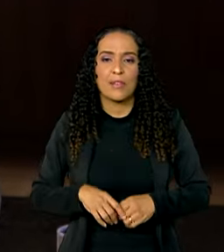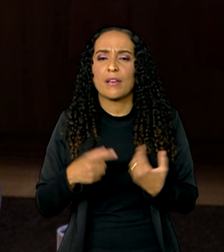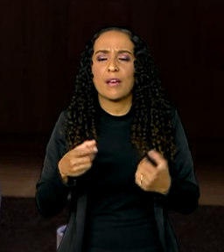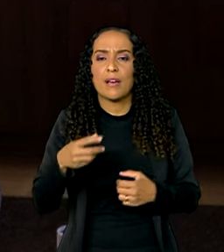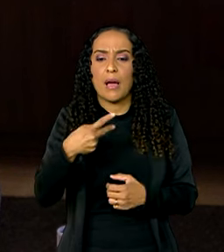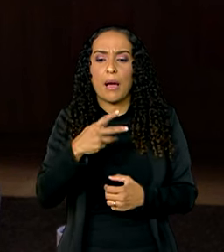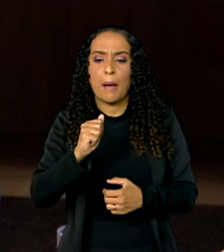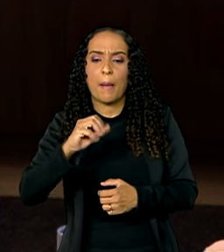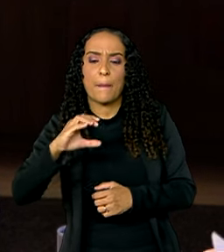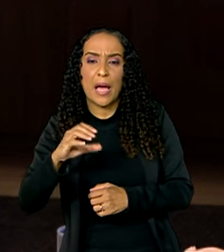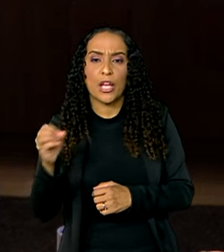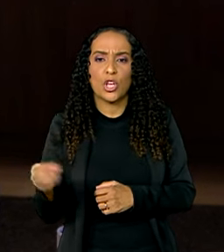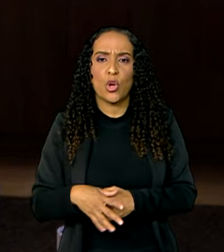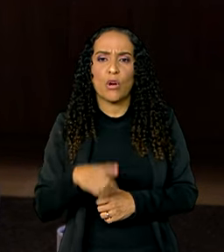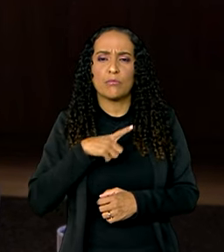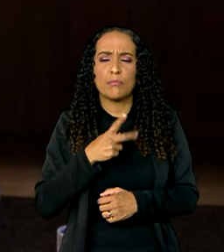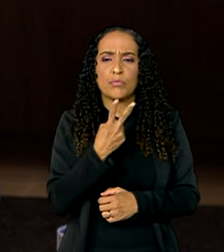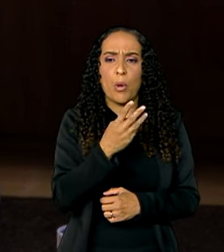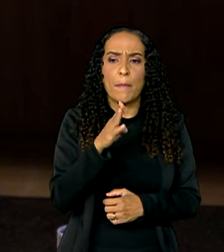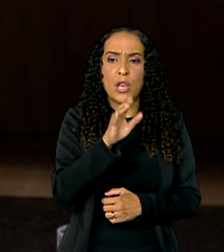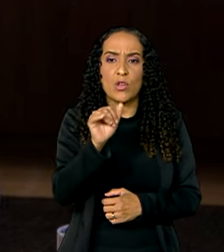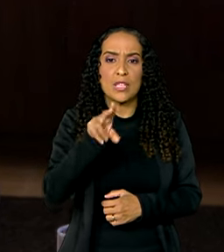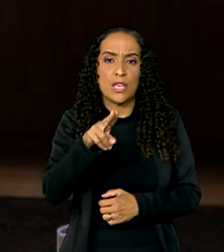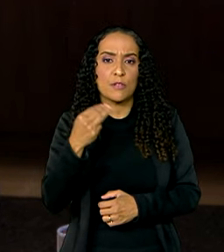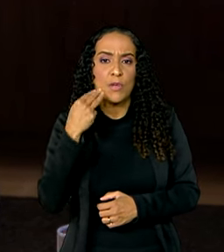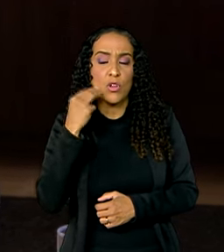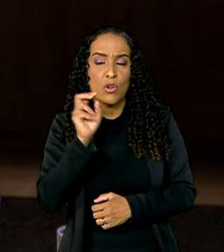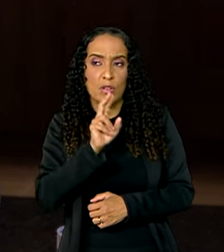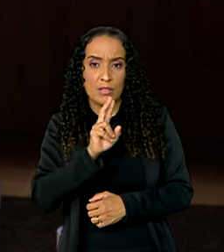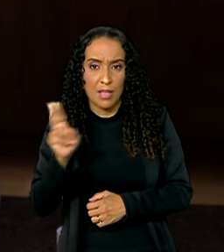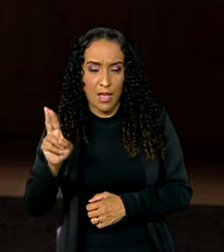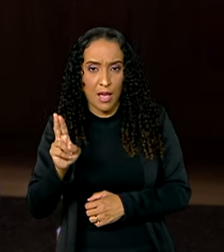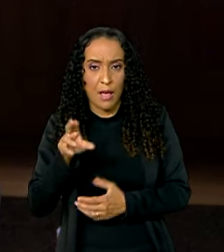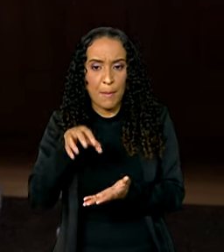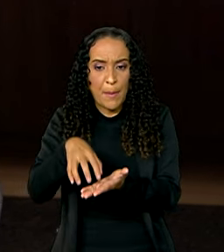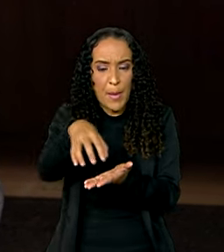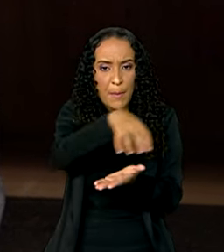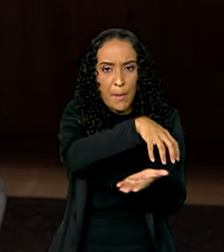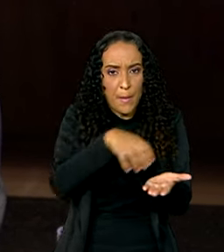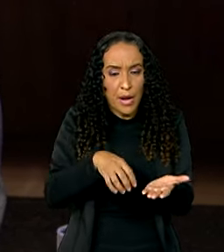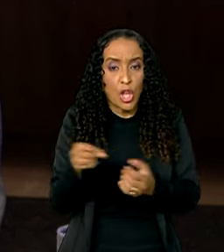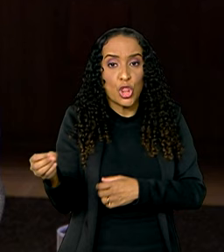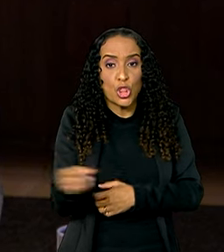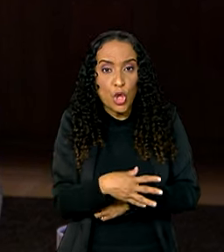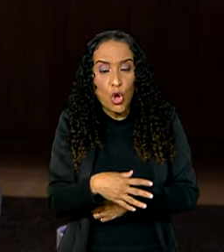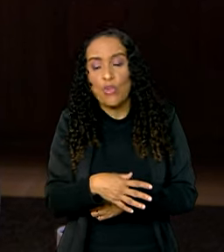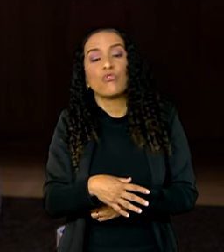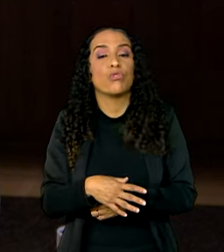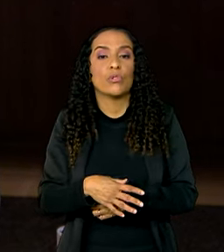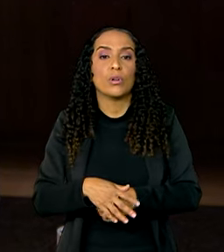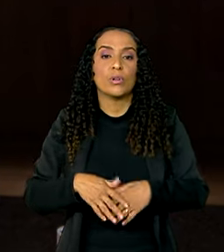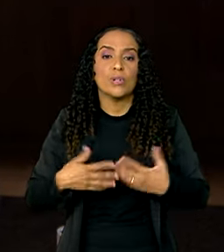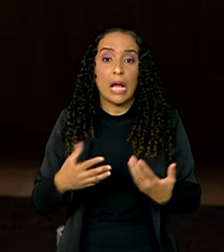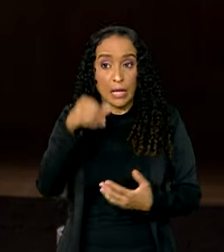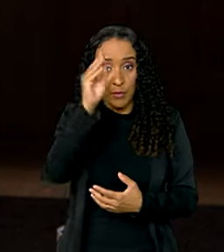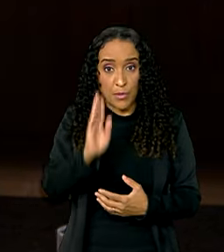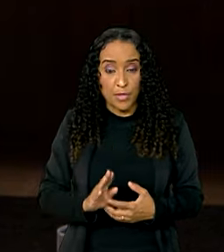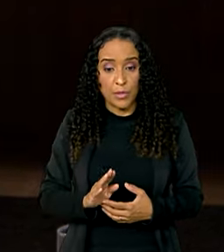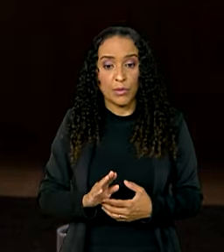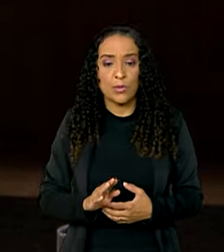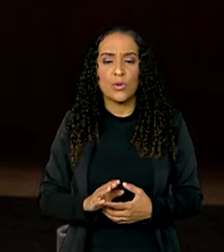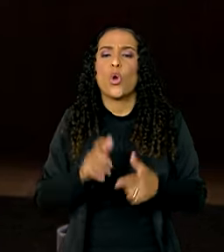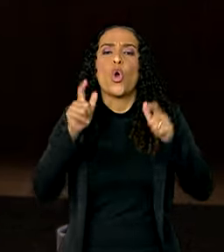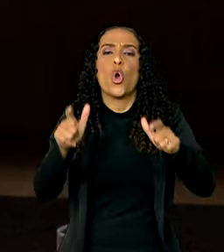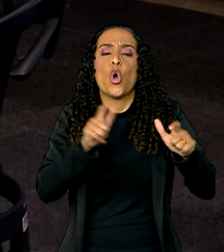novo pac prevê 2 bilhões meio deais para 100 novos Camp de institutos federais de Educação Ciência e Tecnologia no Brasil